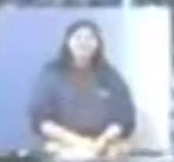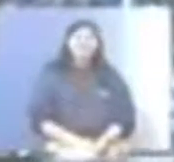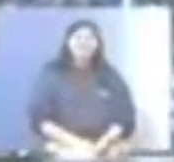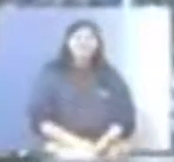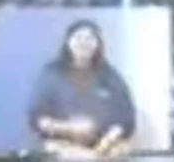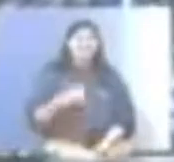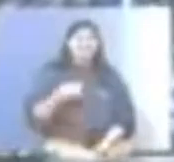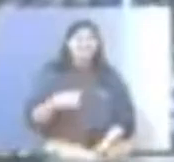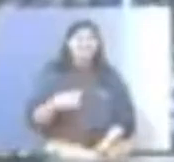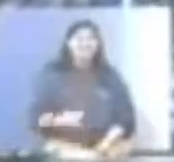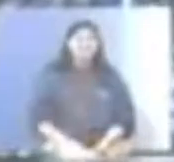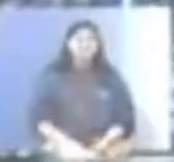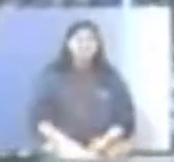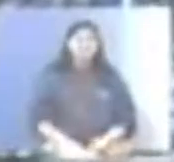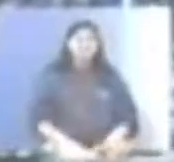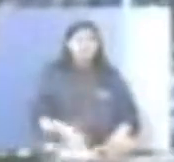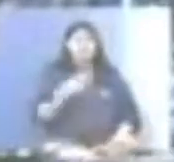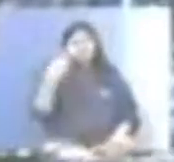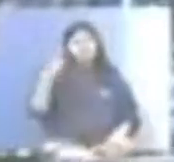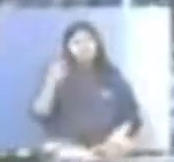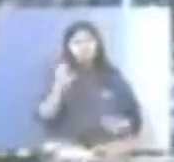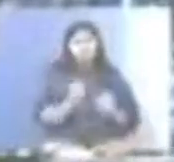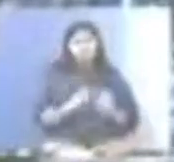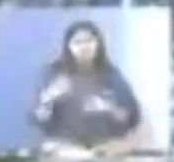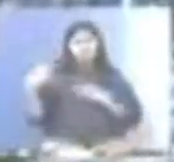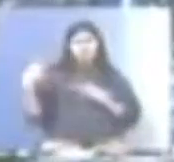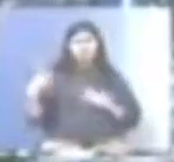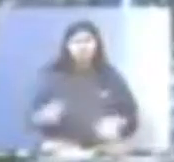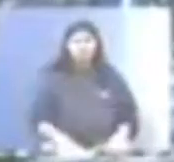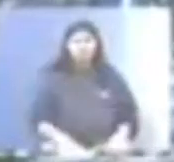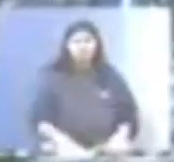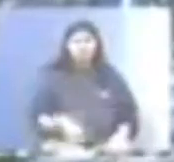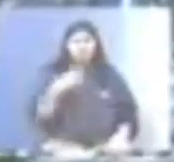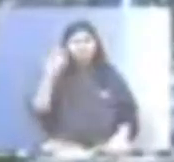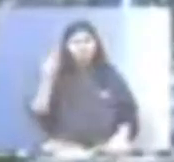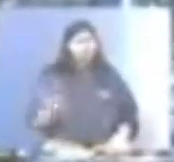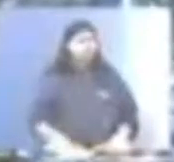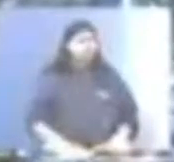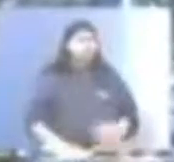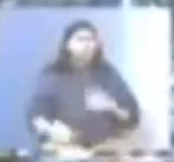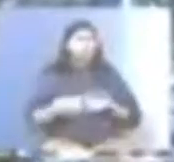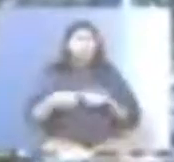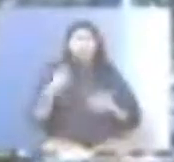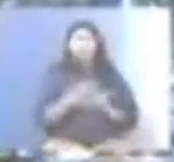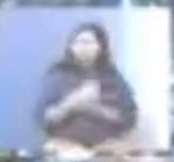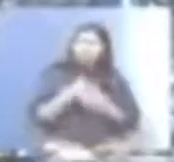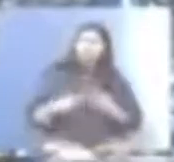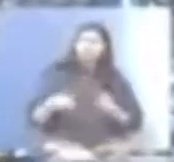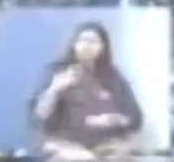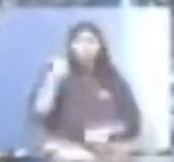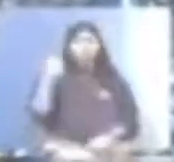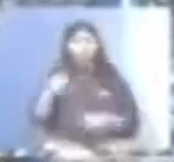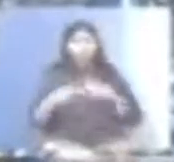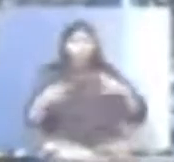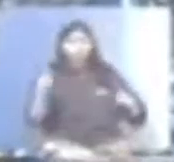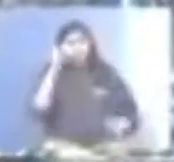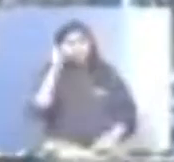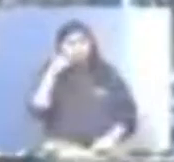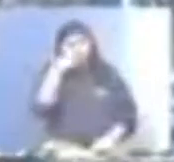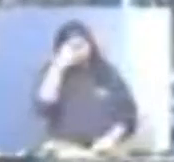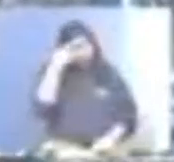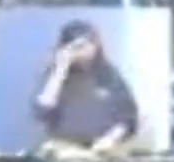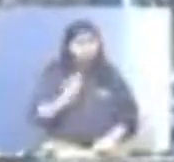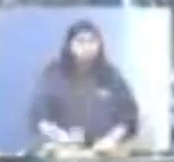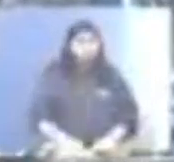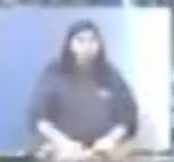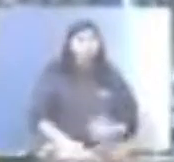Aí já vai: ah, comadre, ah, mas cara, olha, é tudo assim mesmo, comadre. Isso aí mesmo, assim mesmo. Eu já falei: olha, eu vou dizer uma coisa pra senhora, eu não gosto de falar as coisas porque a minha boca é